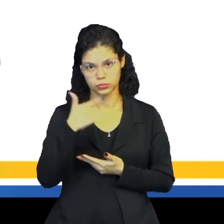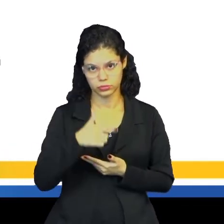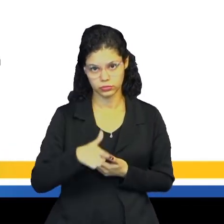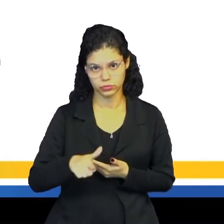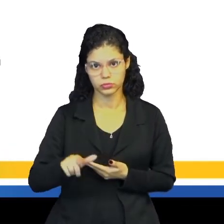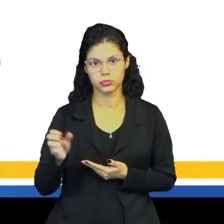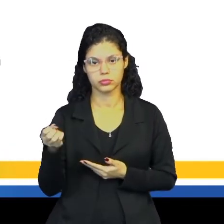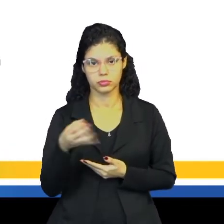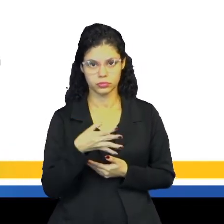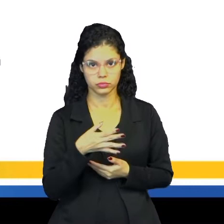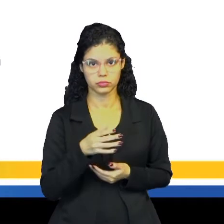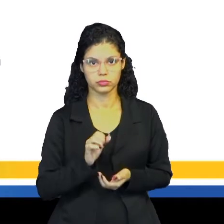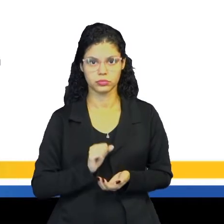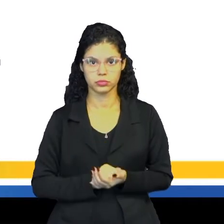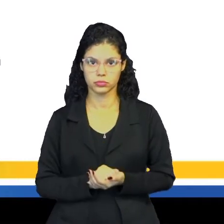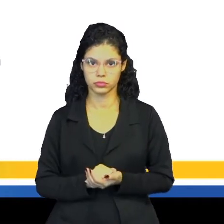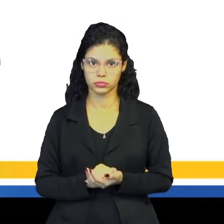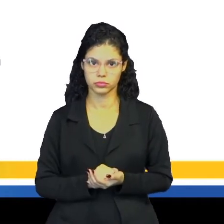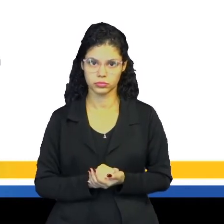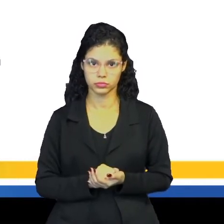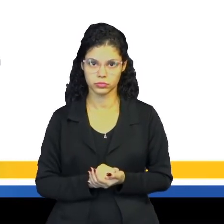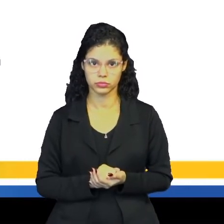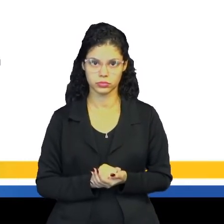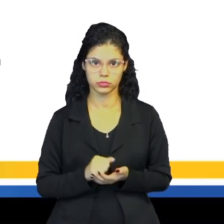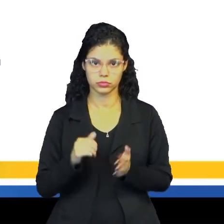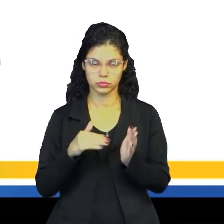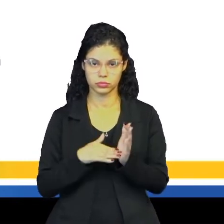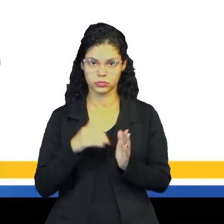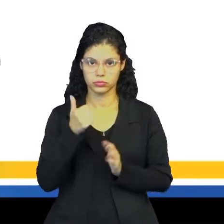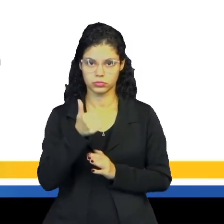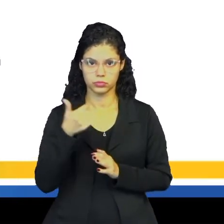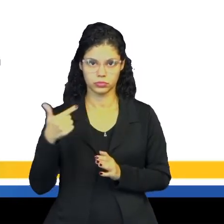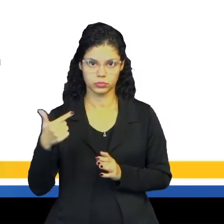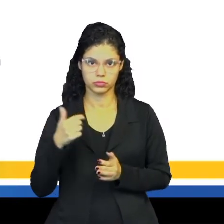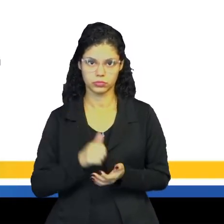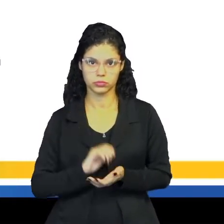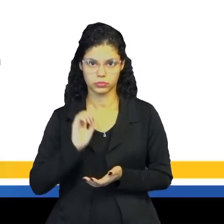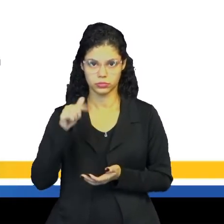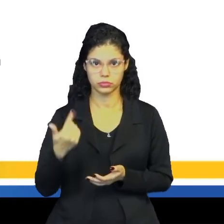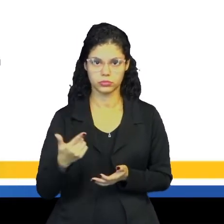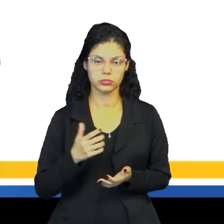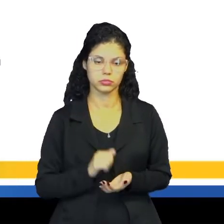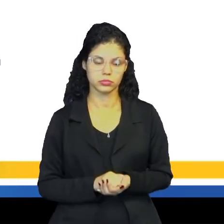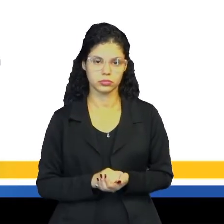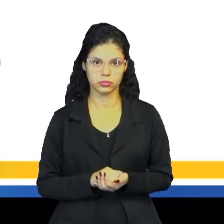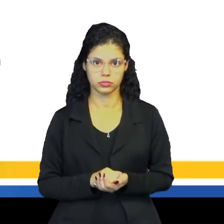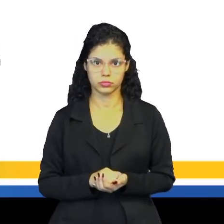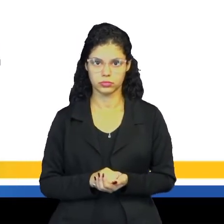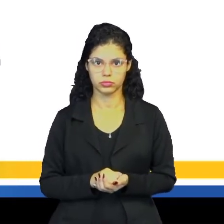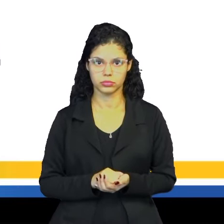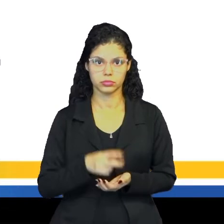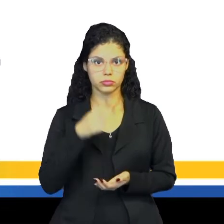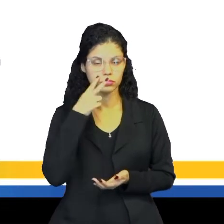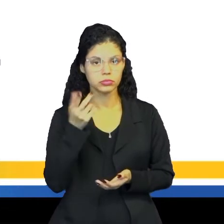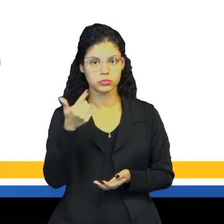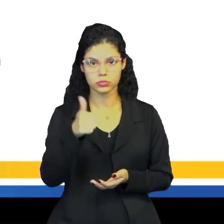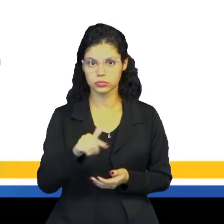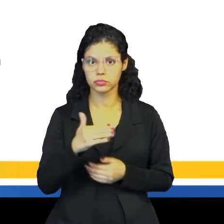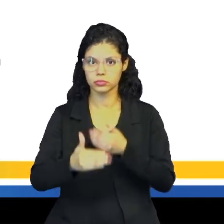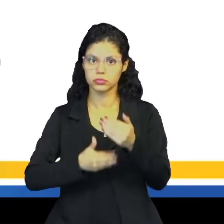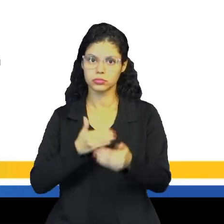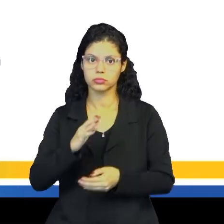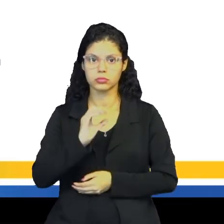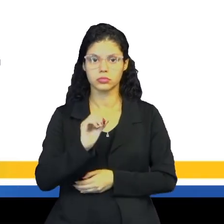né? Do 8º até o 12º dia. Depois, nós temos realmente, novamente, um processo